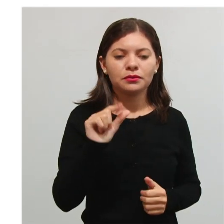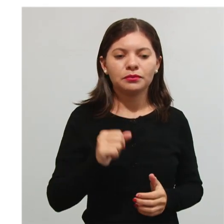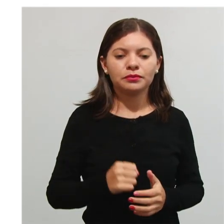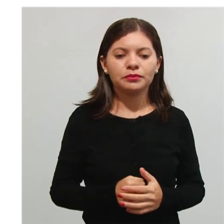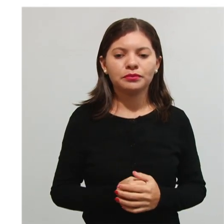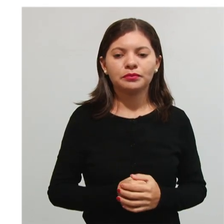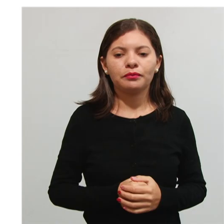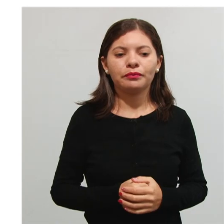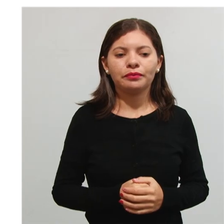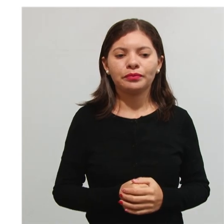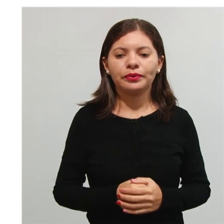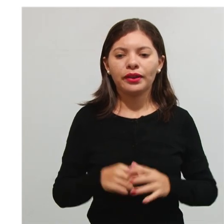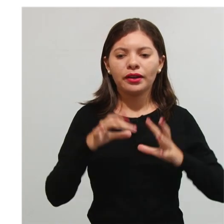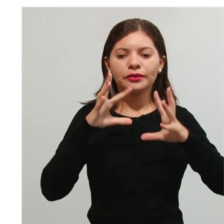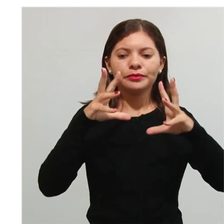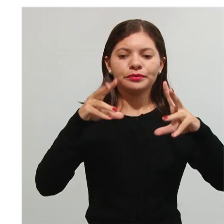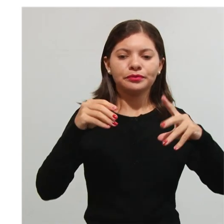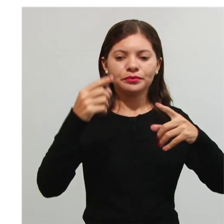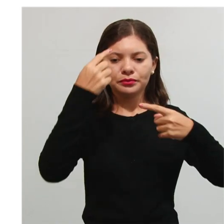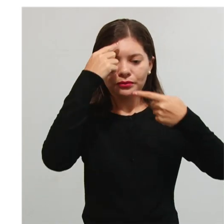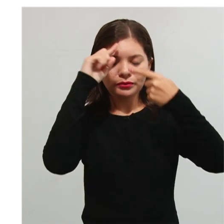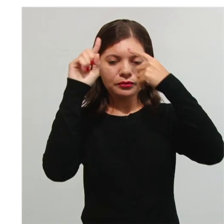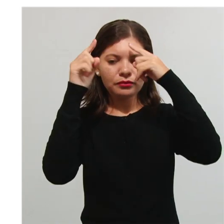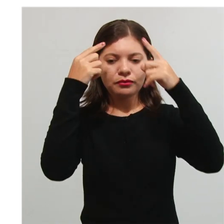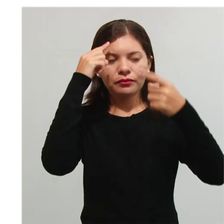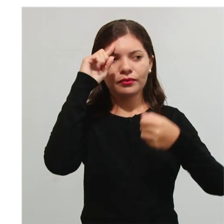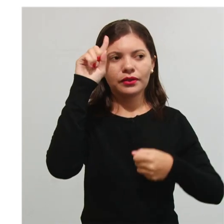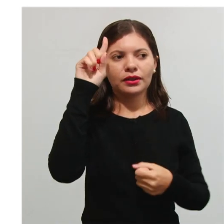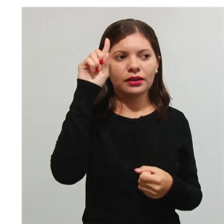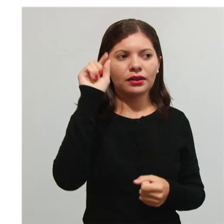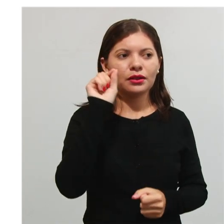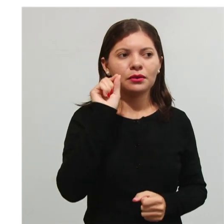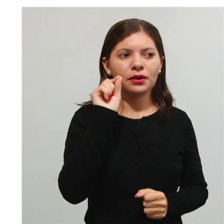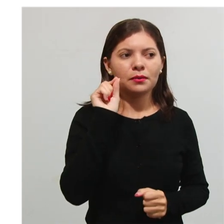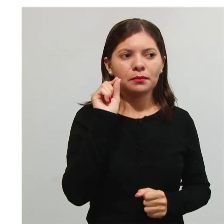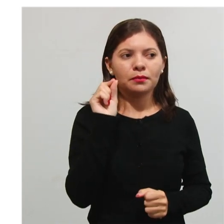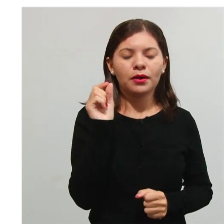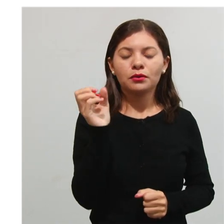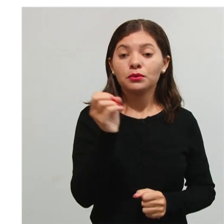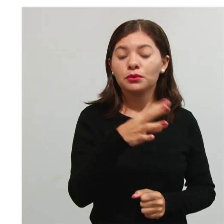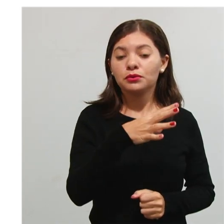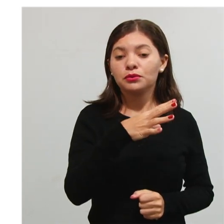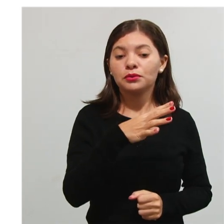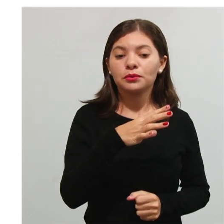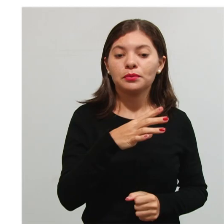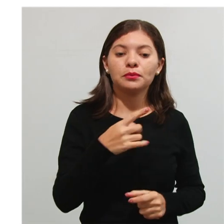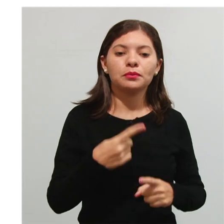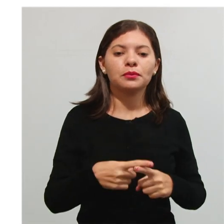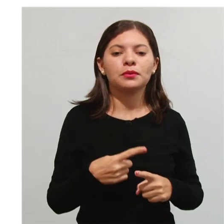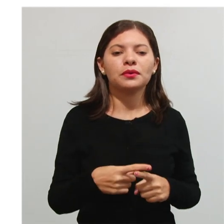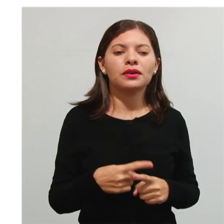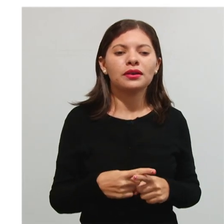E que isso, a criatividade, está diretamente ligada à inovação, porque é na inovação que nós